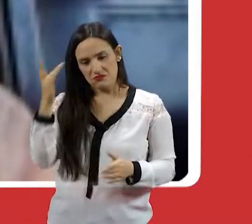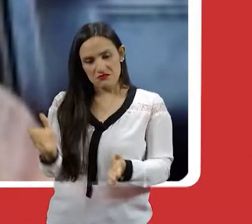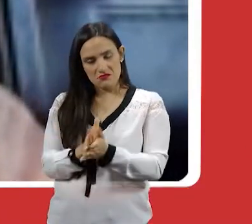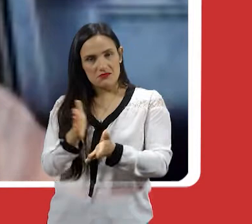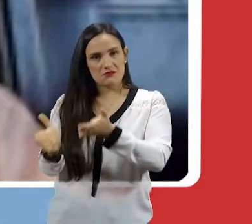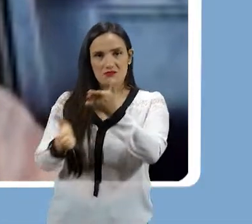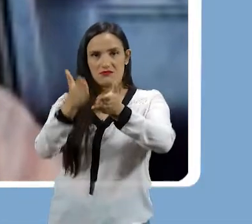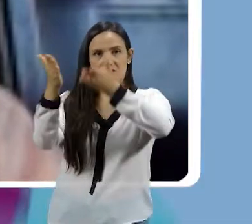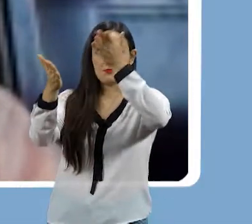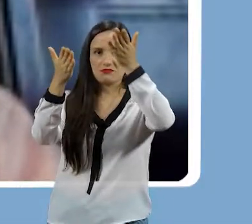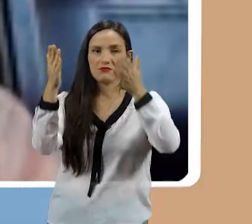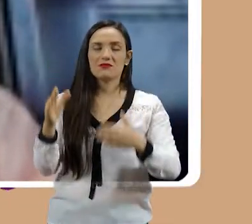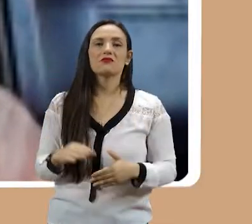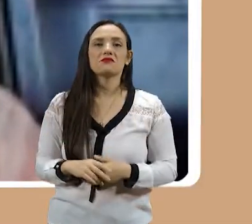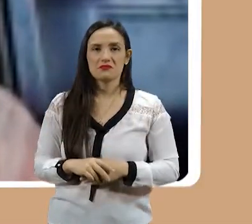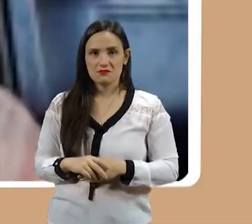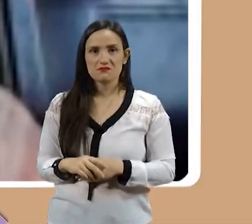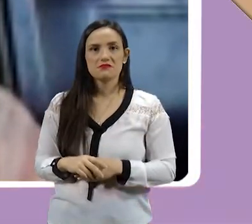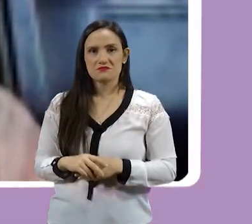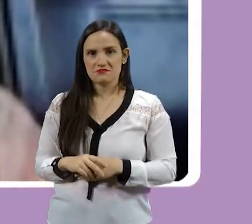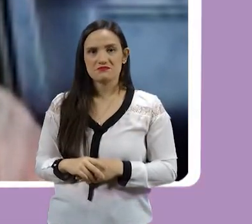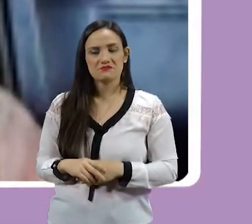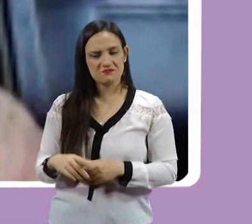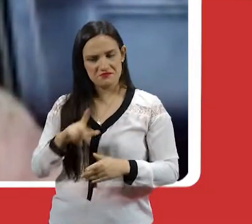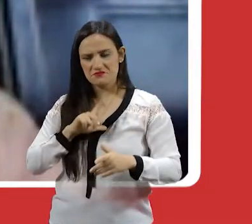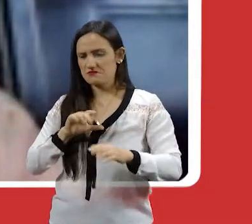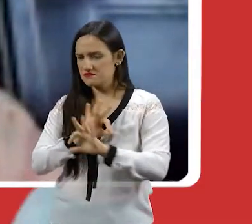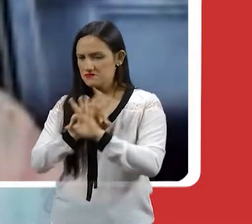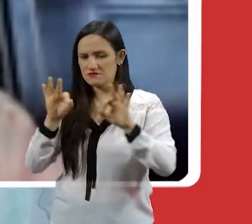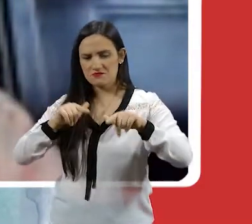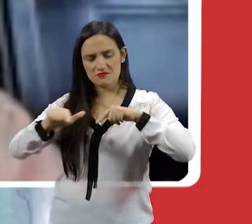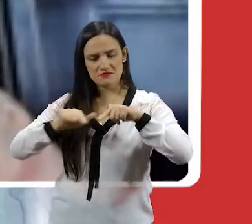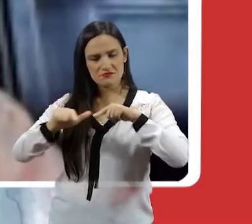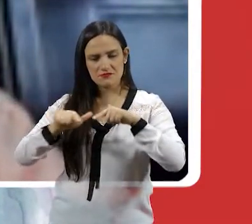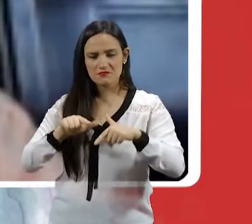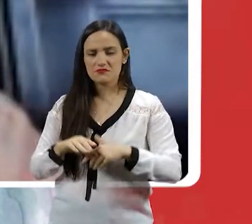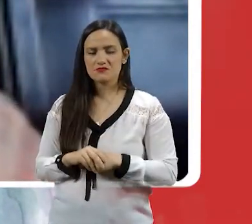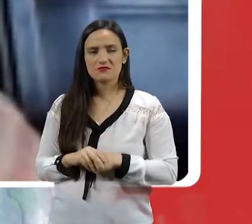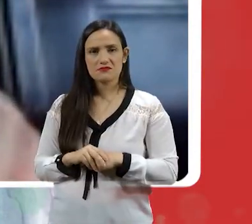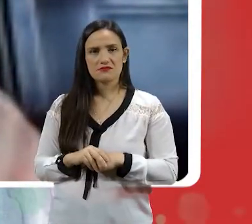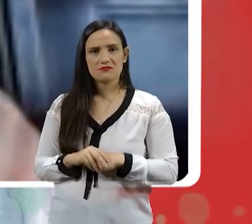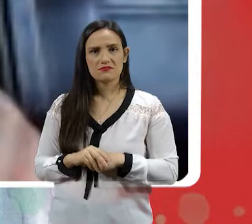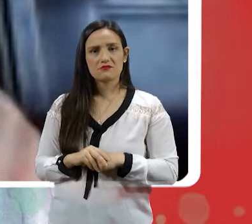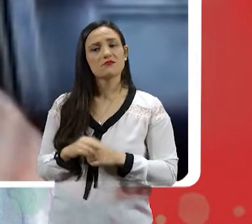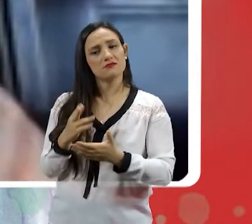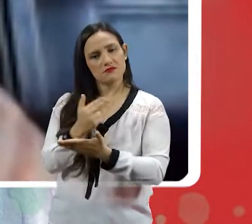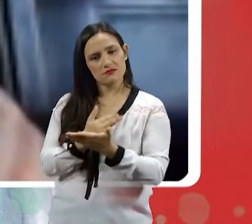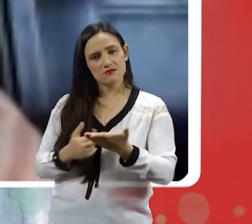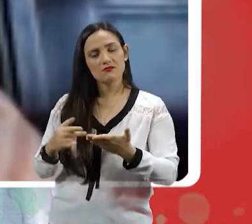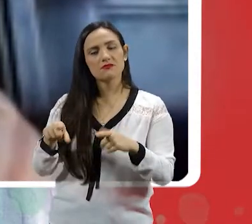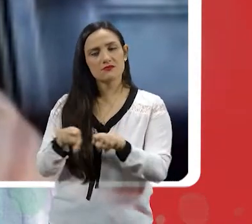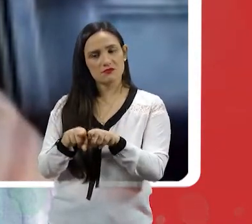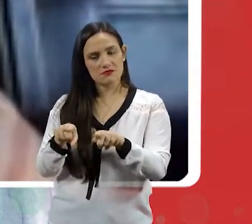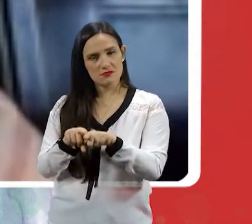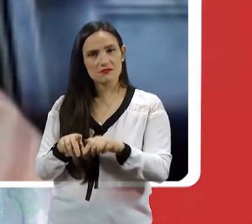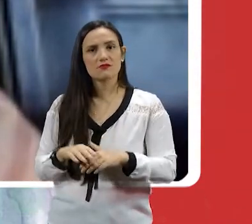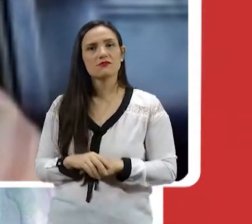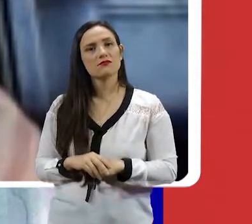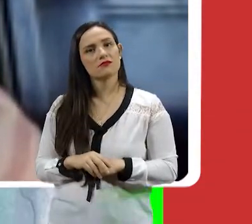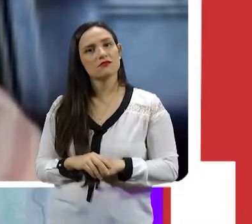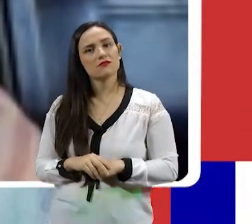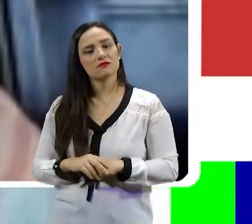cara fantástico, assim, nesse trabalho dele como pintor e também